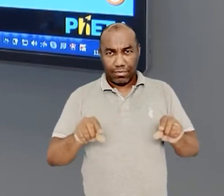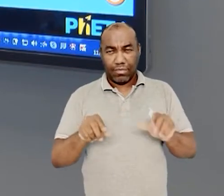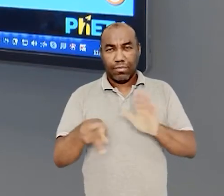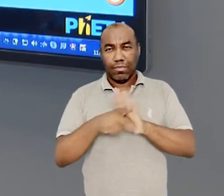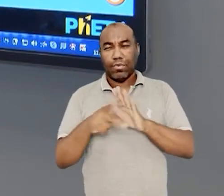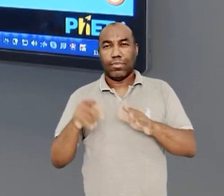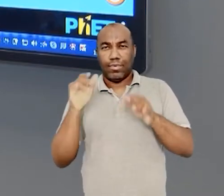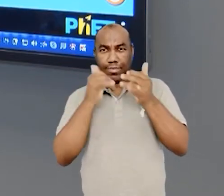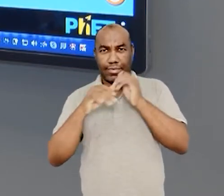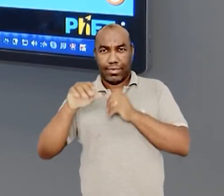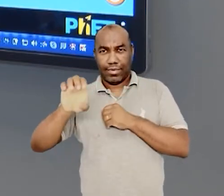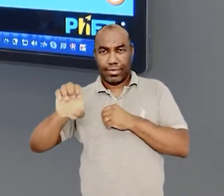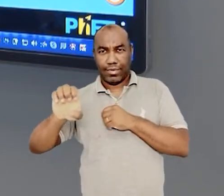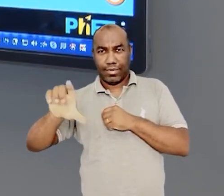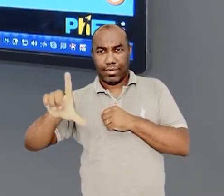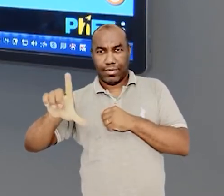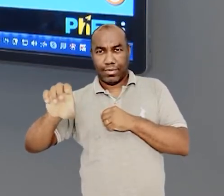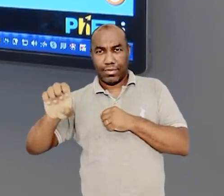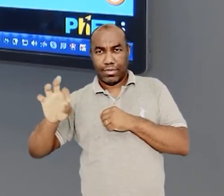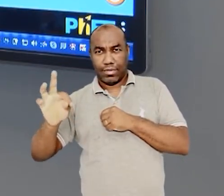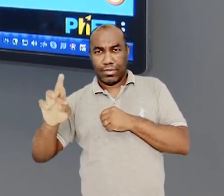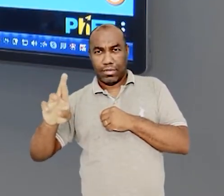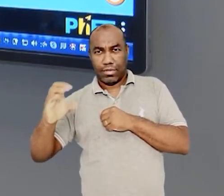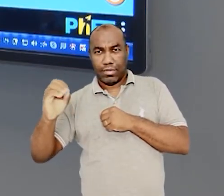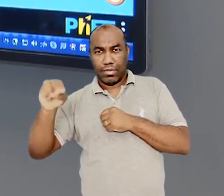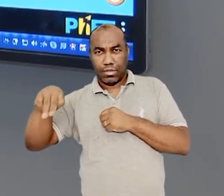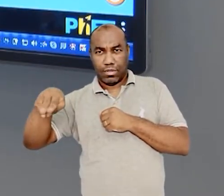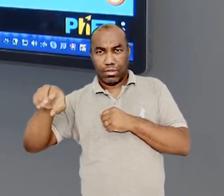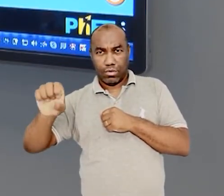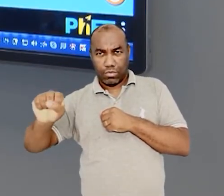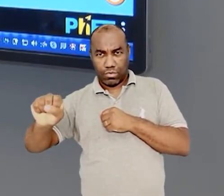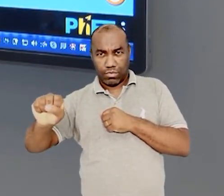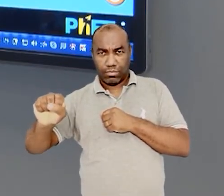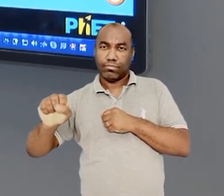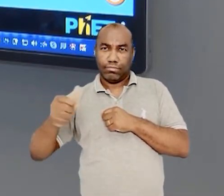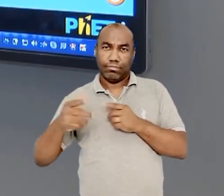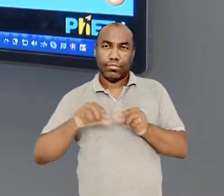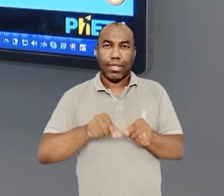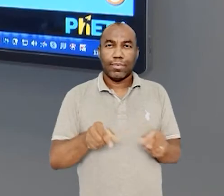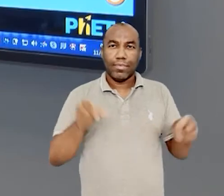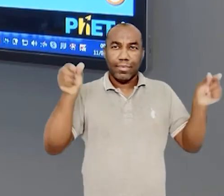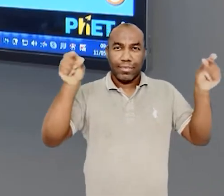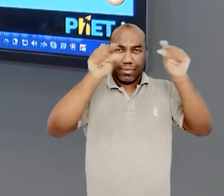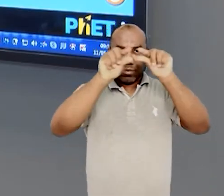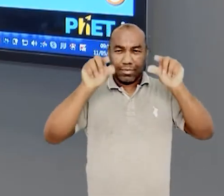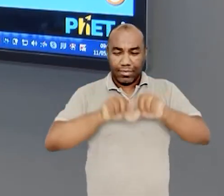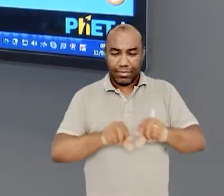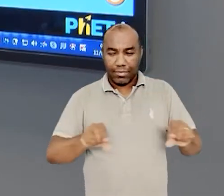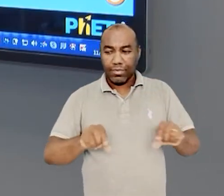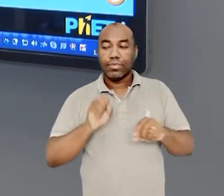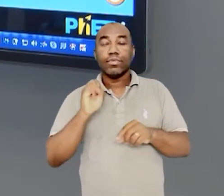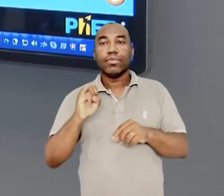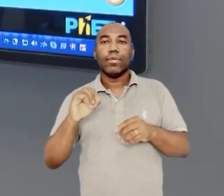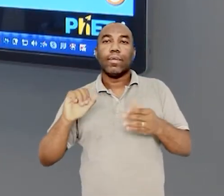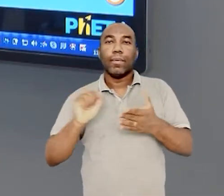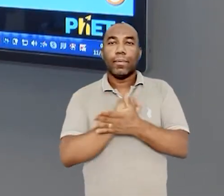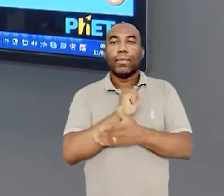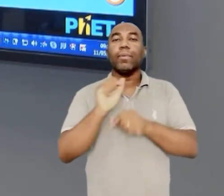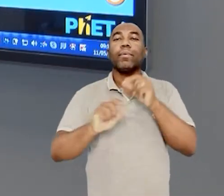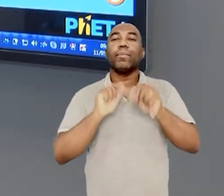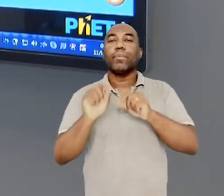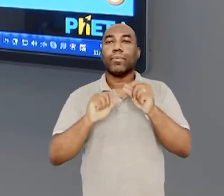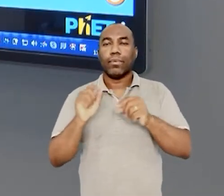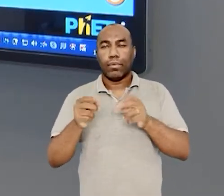elétrons. Quando eu não faço essa conexão, veja, se eu deletar aqui o condutor,